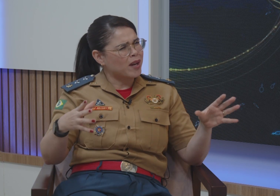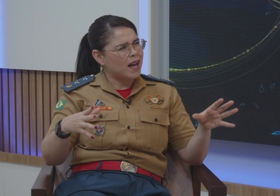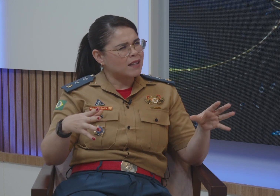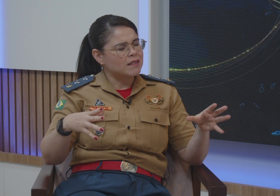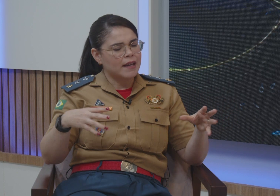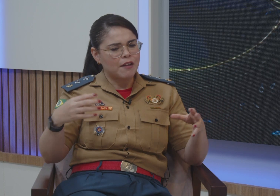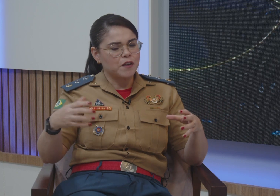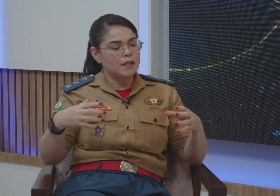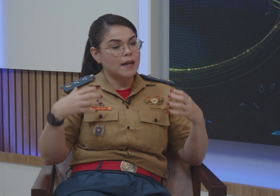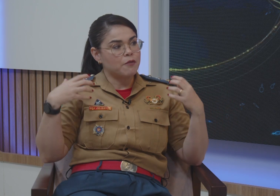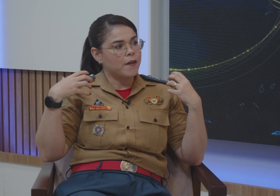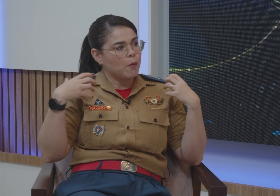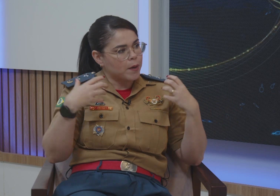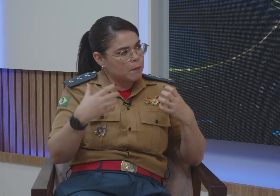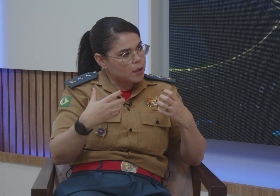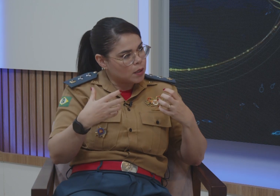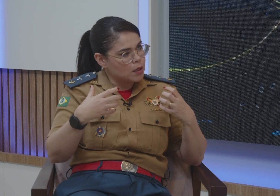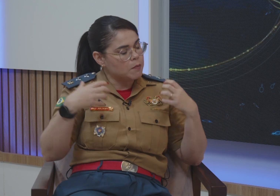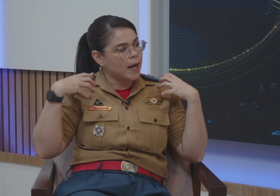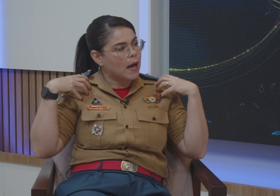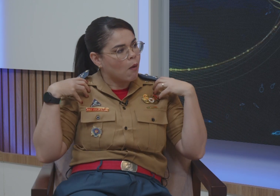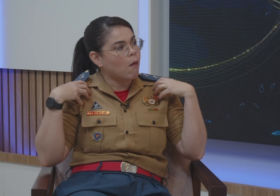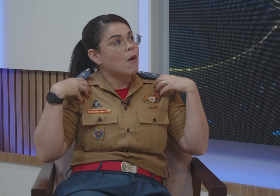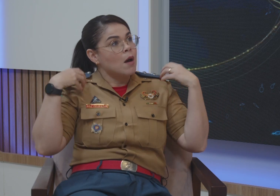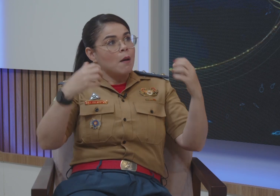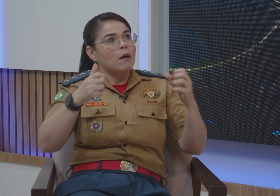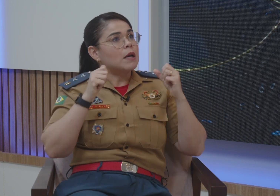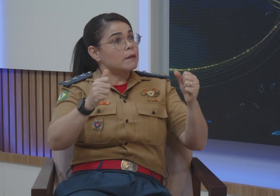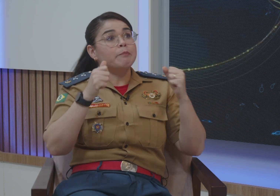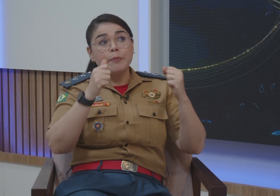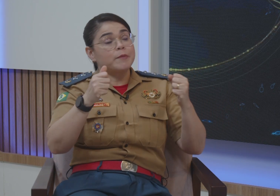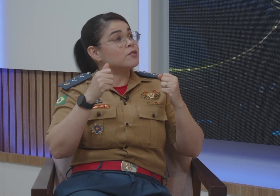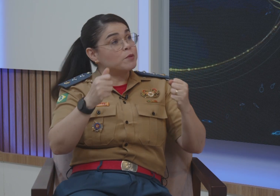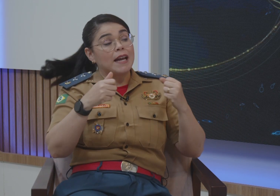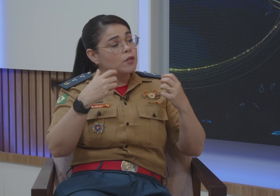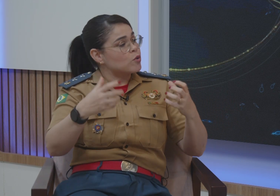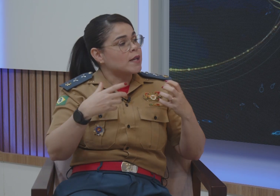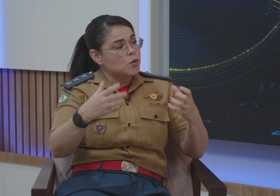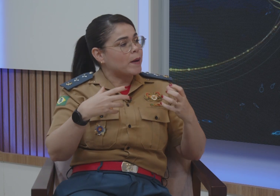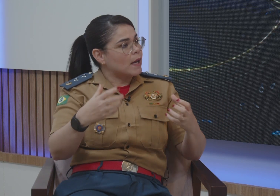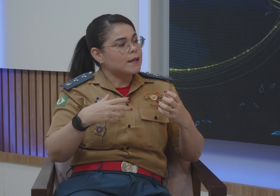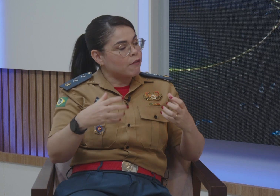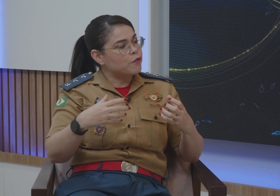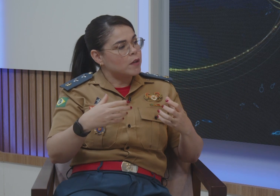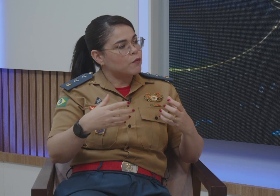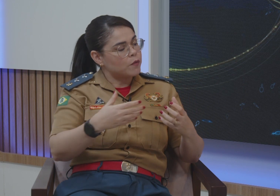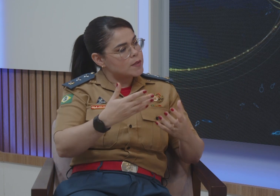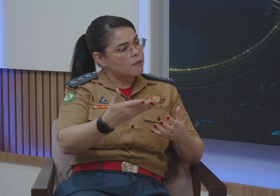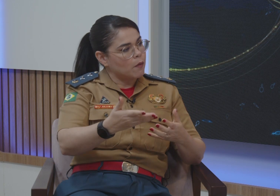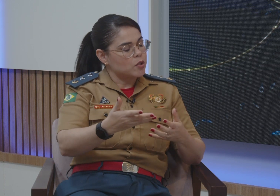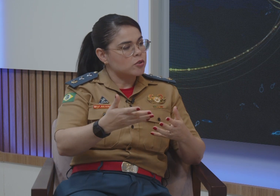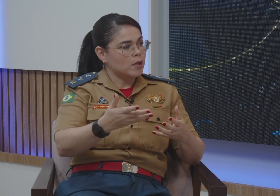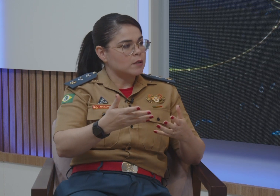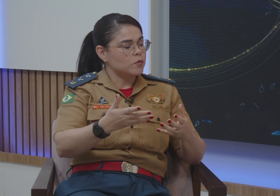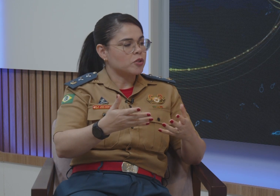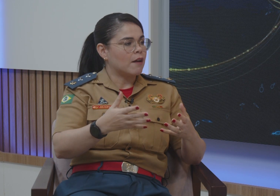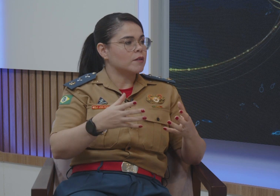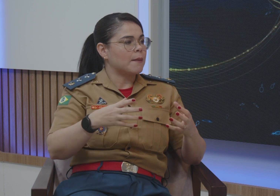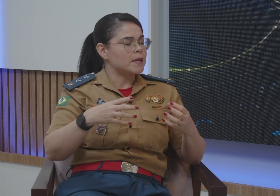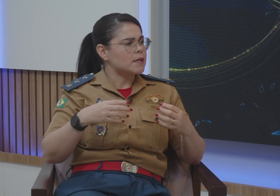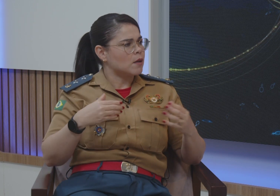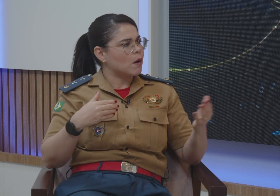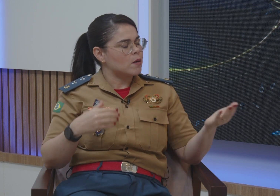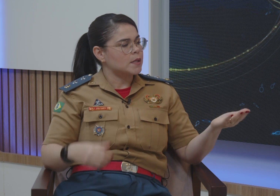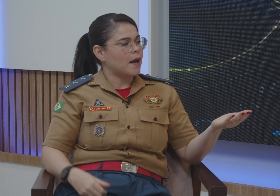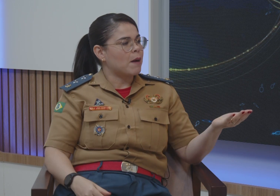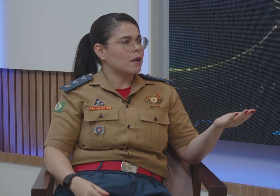de madrugada, né? E a filha dele veio para mim e me agarrou, querendo que eu dissesse que o pai dela estava vivo e visivelmente já não estava,